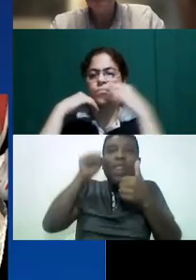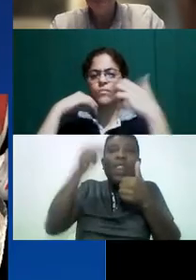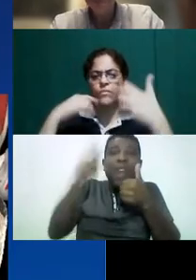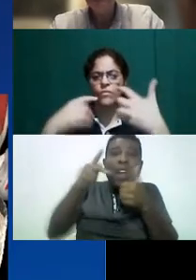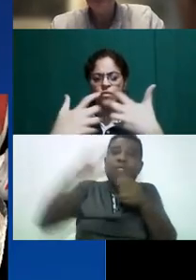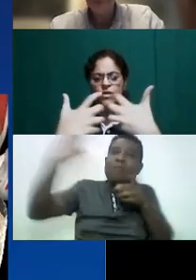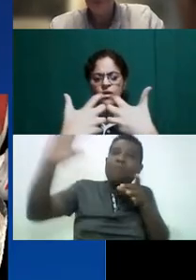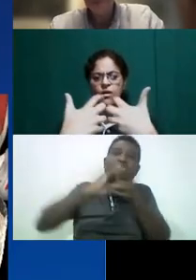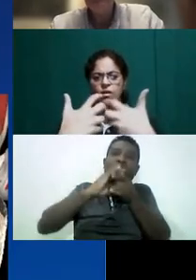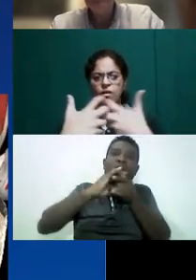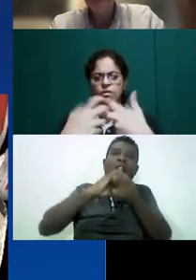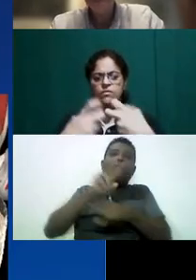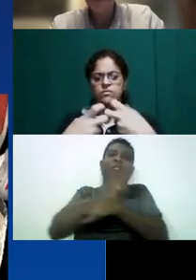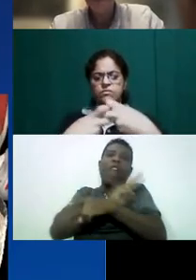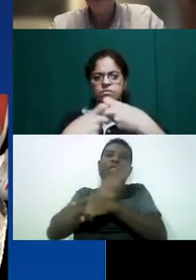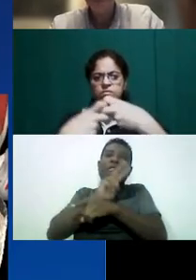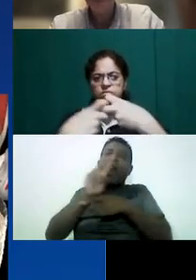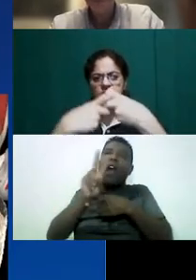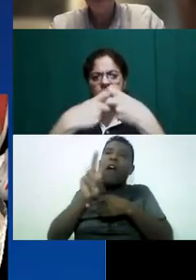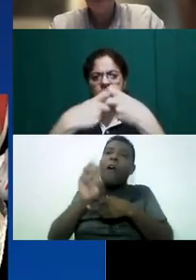extensores da coluna cervical? Por camadas.